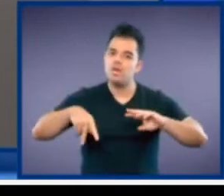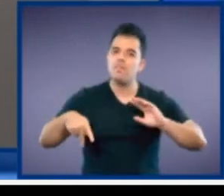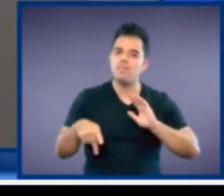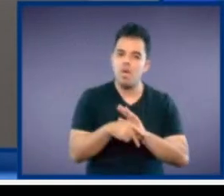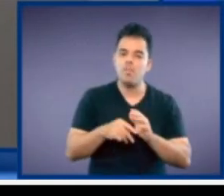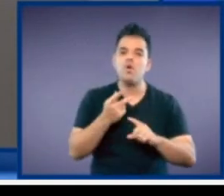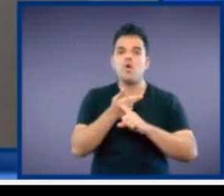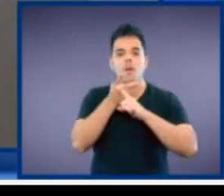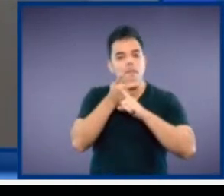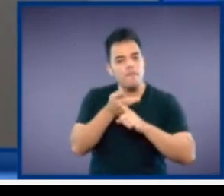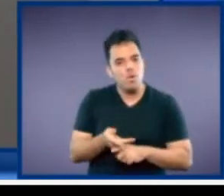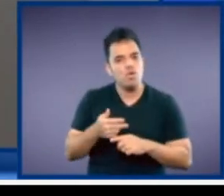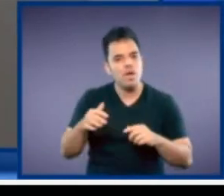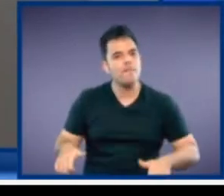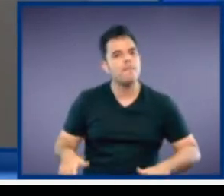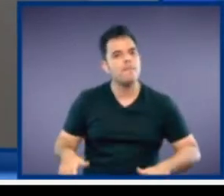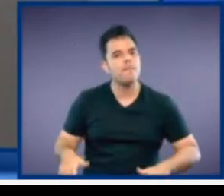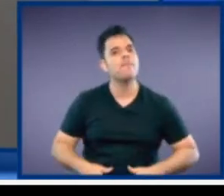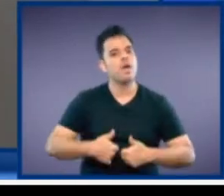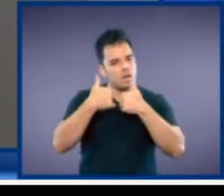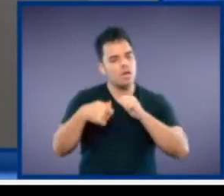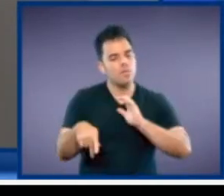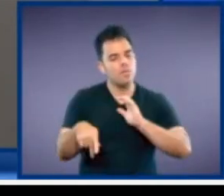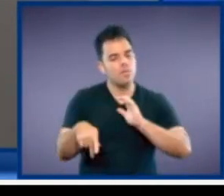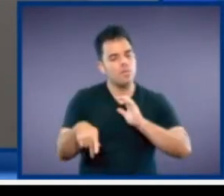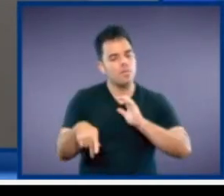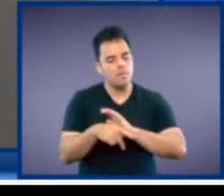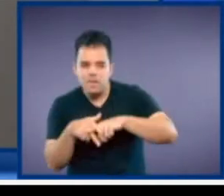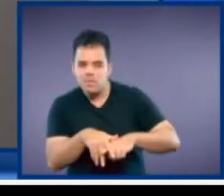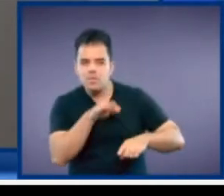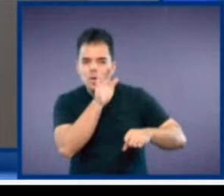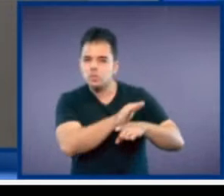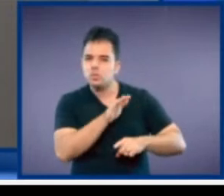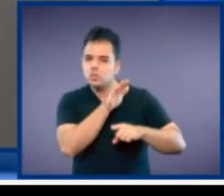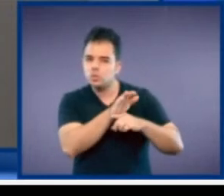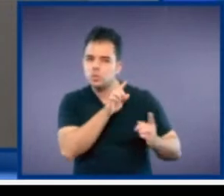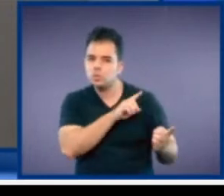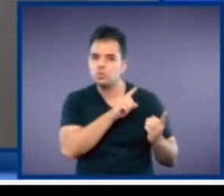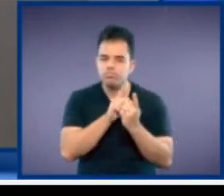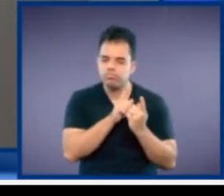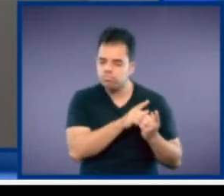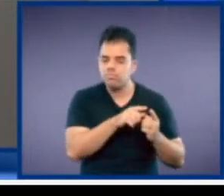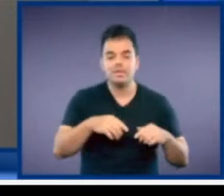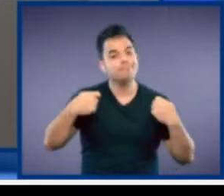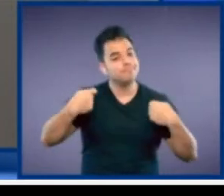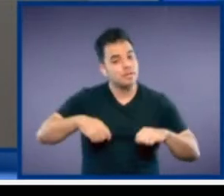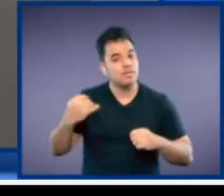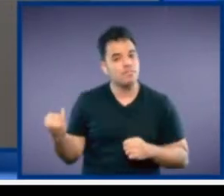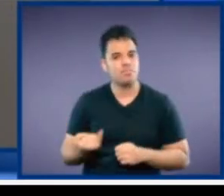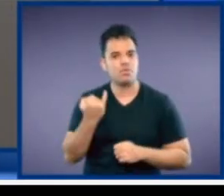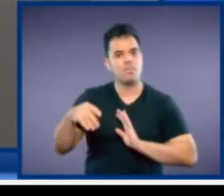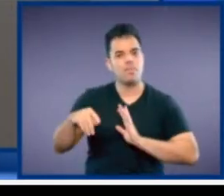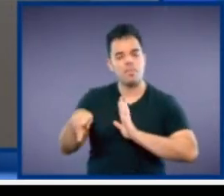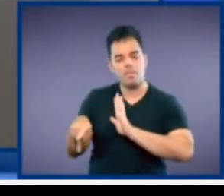pela melhoria da eficiência da prestação do serviço. Mas temos que reconhecer a importância do papel do